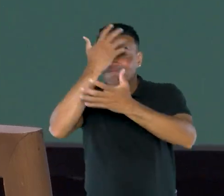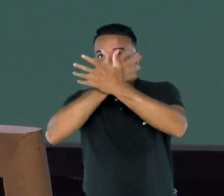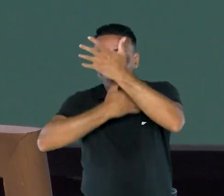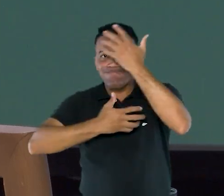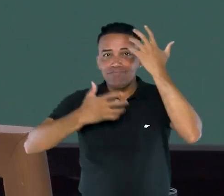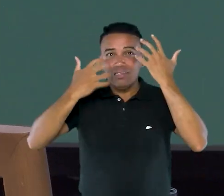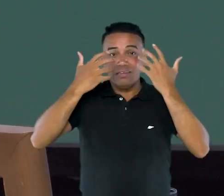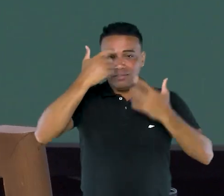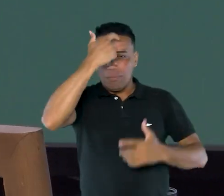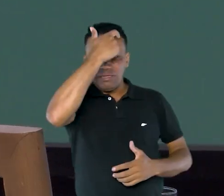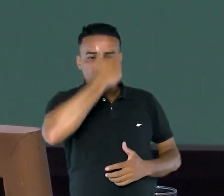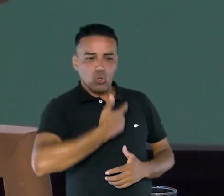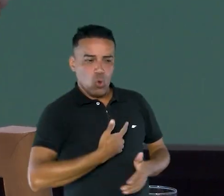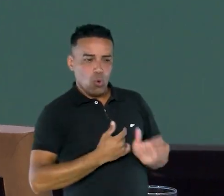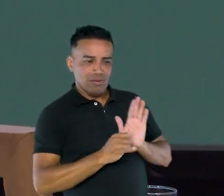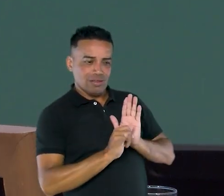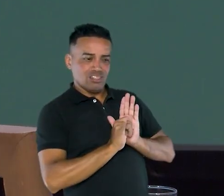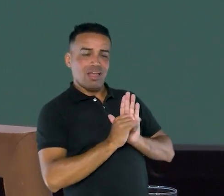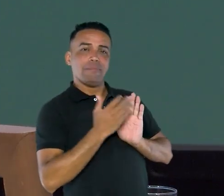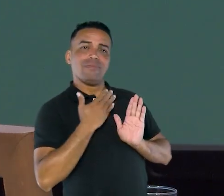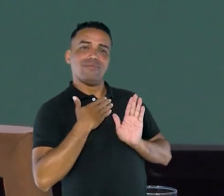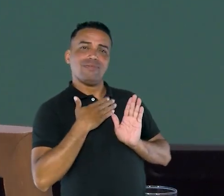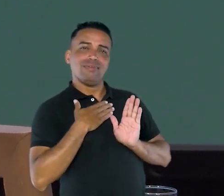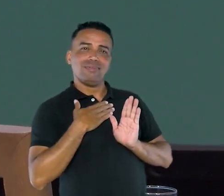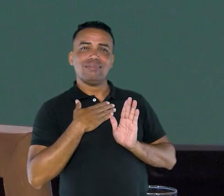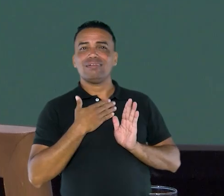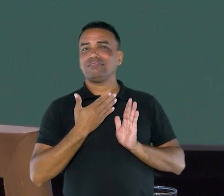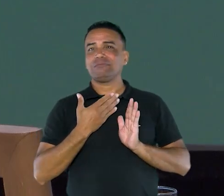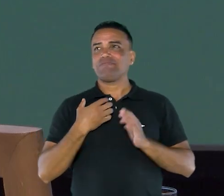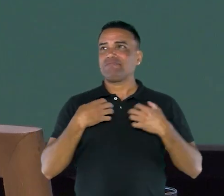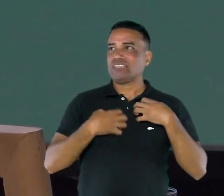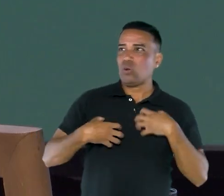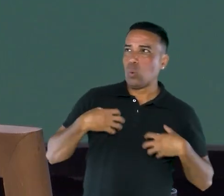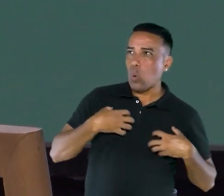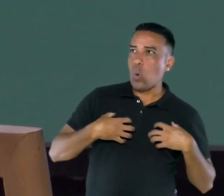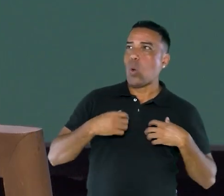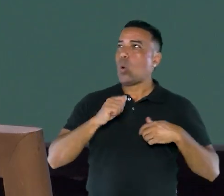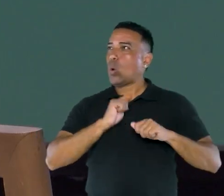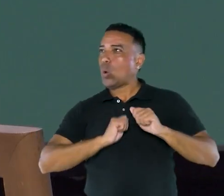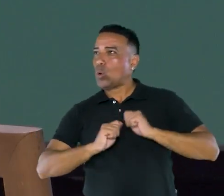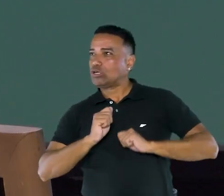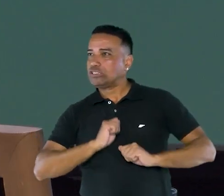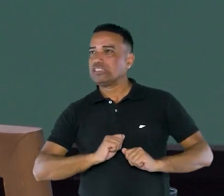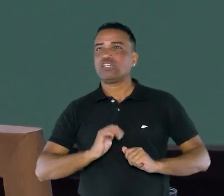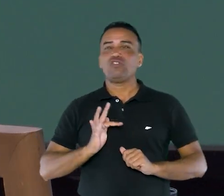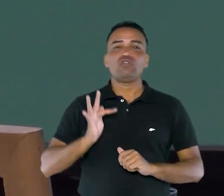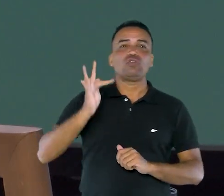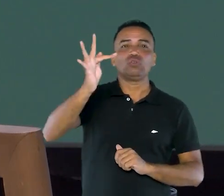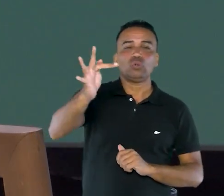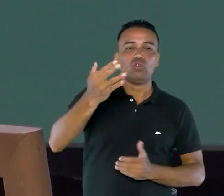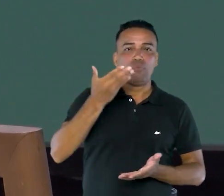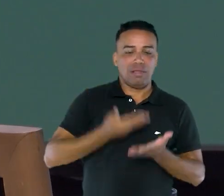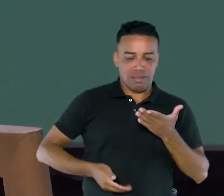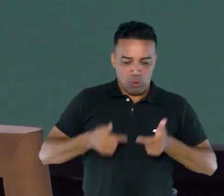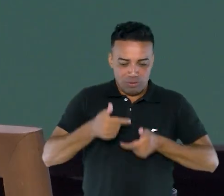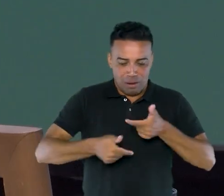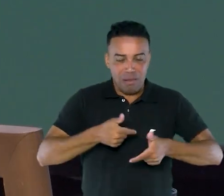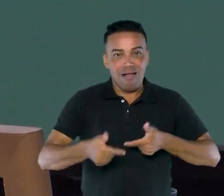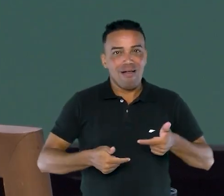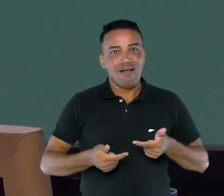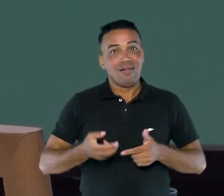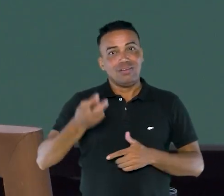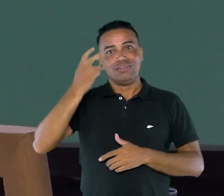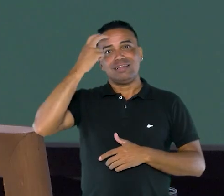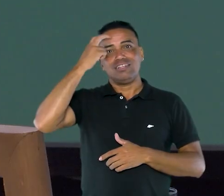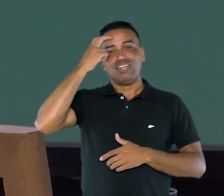eu? Qual é a minha imagem nesse espelho? Está partido, tem angústia, tem medo do que pode ser o futuro, vou perder o emprego. O